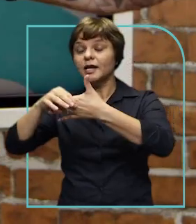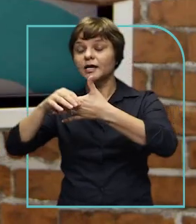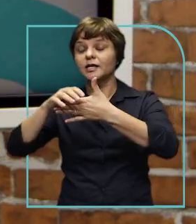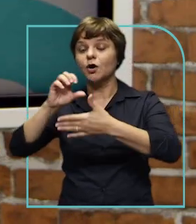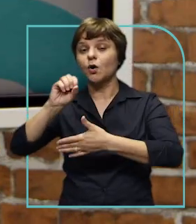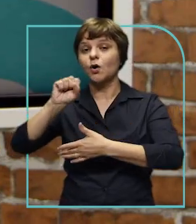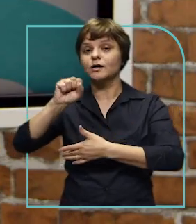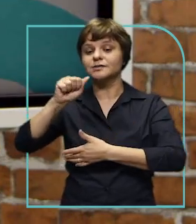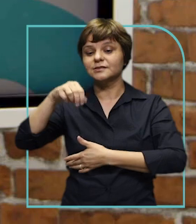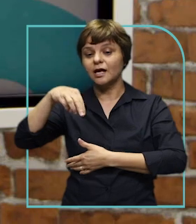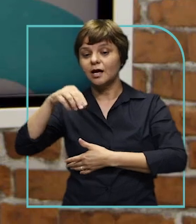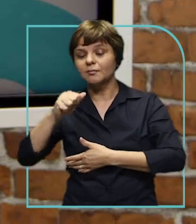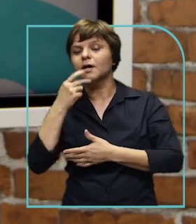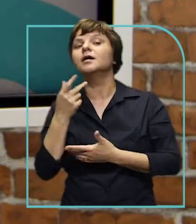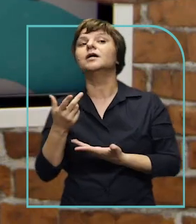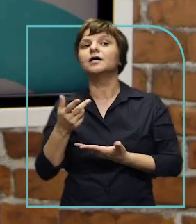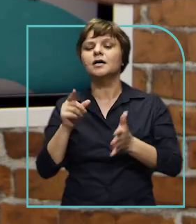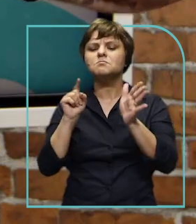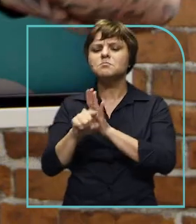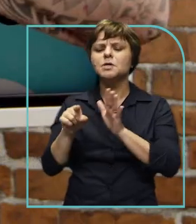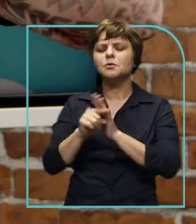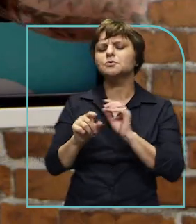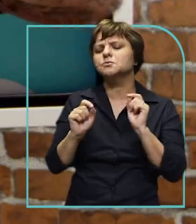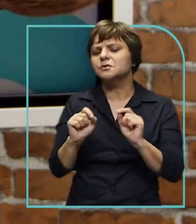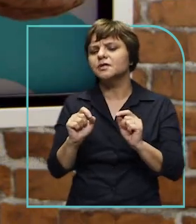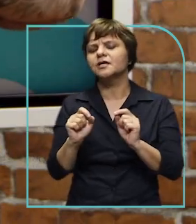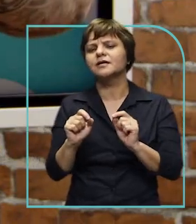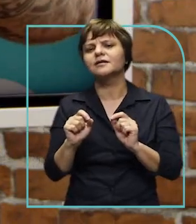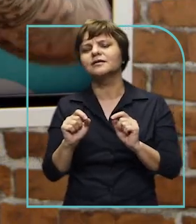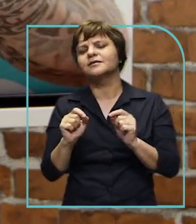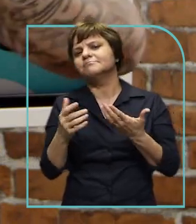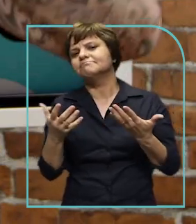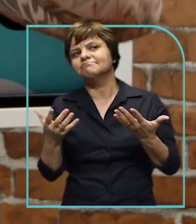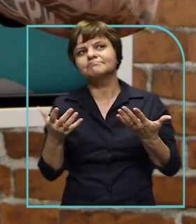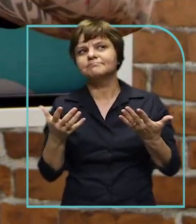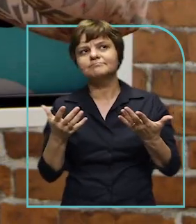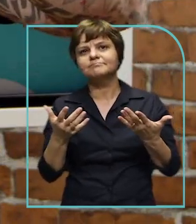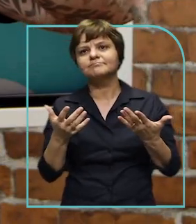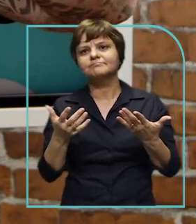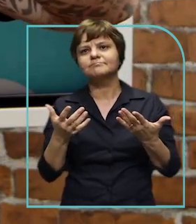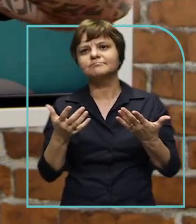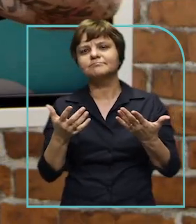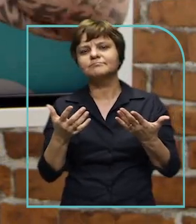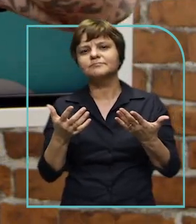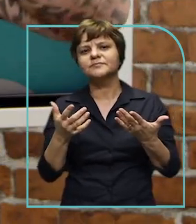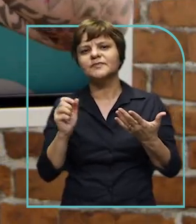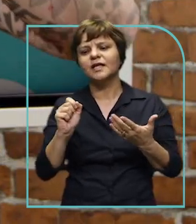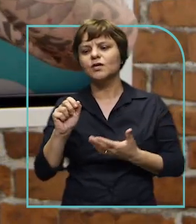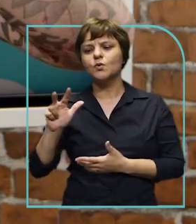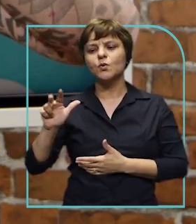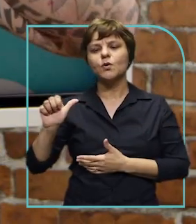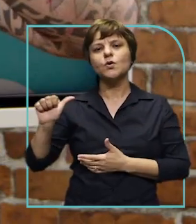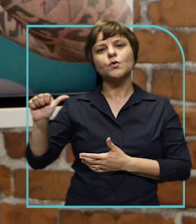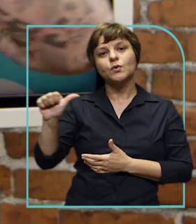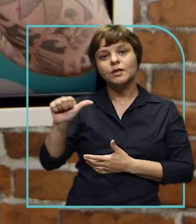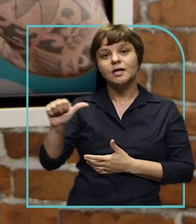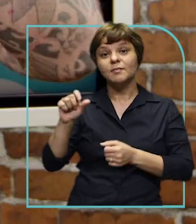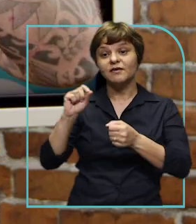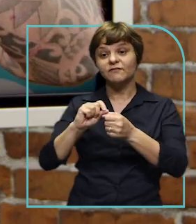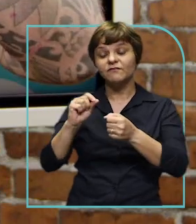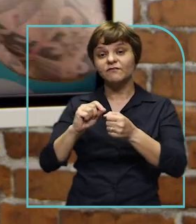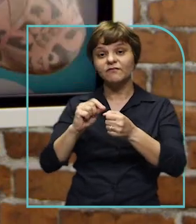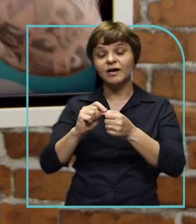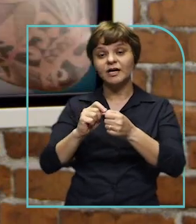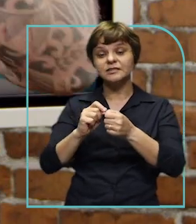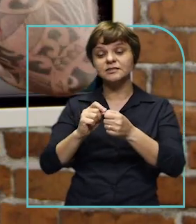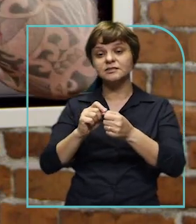Laden. Ah, eu quero saber, a pergunta está perguntando aqui, o que o Talibã faz